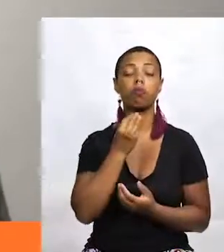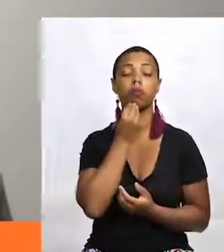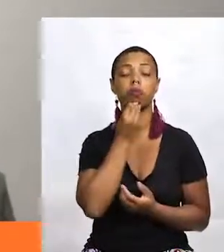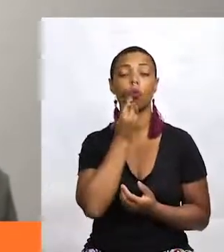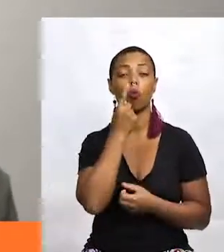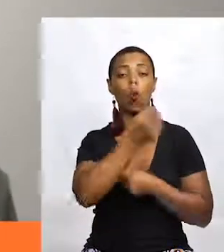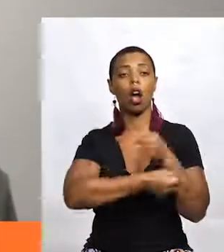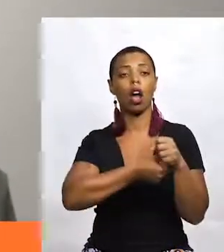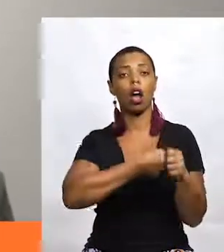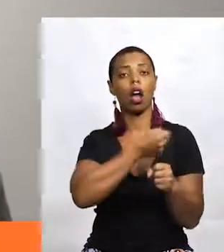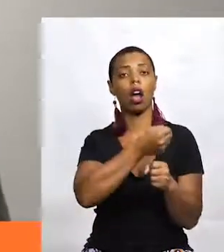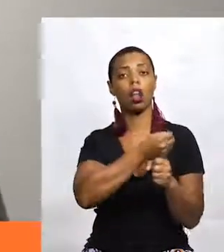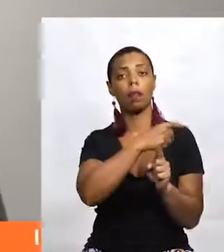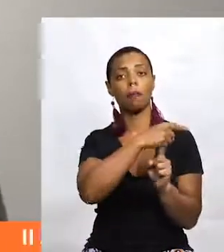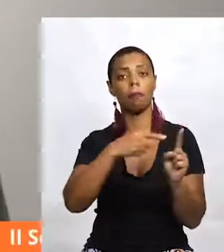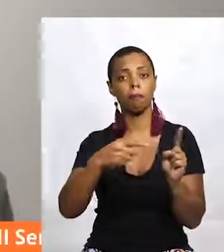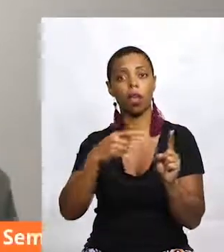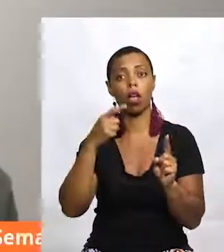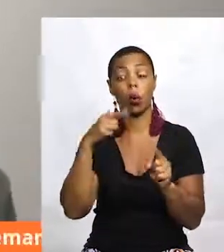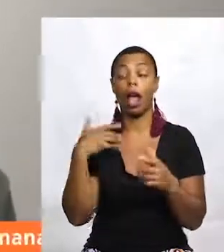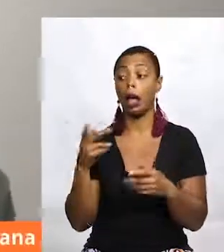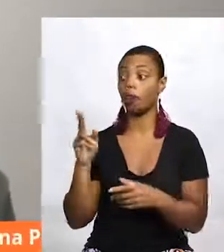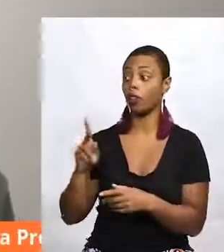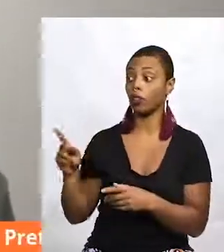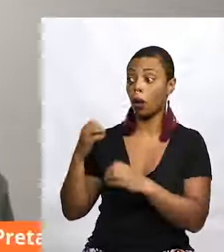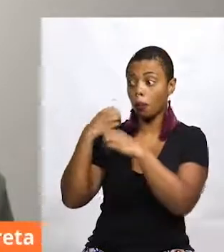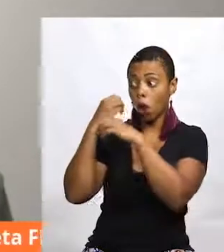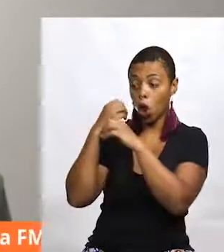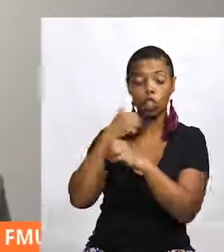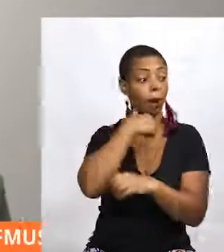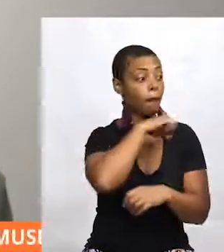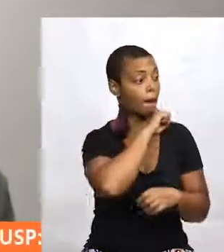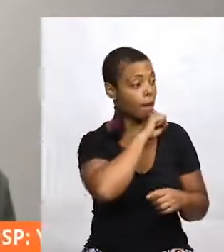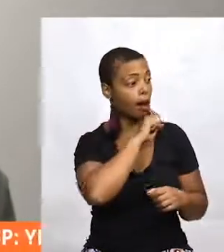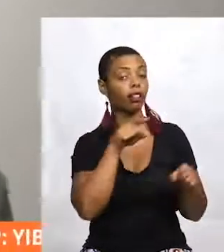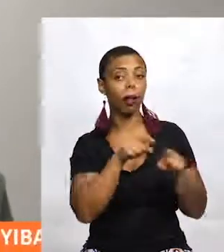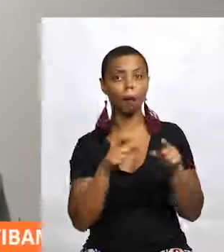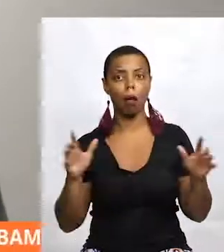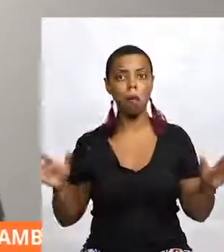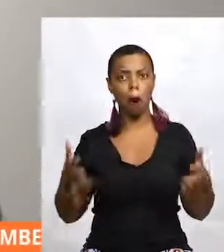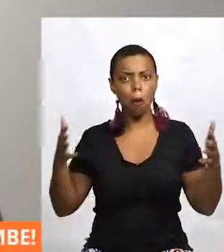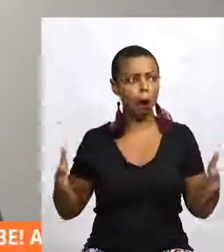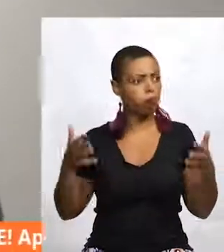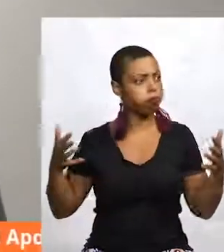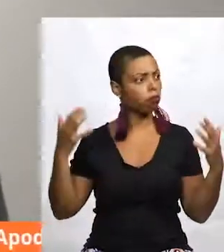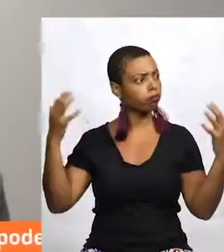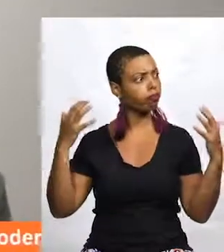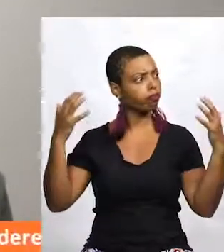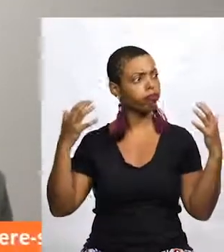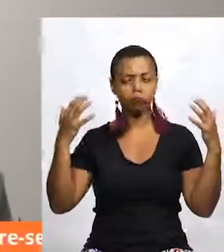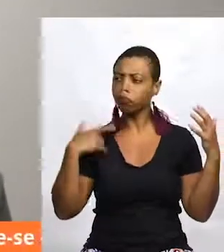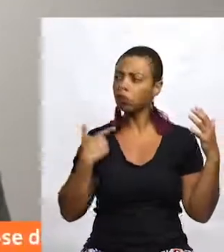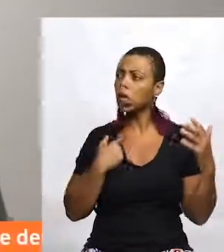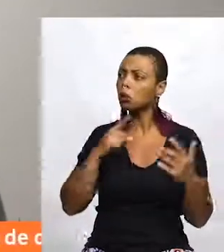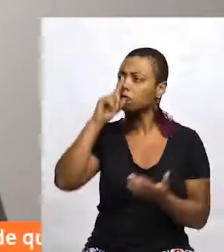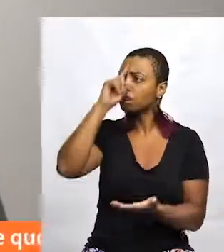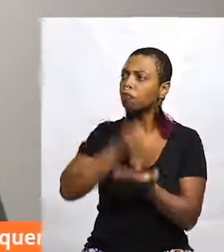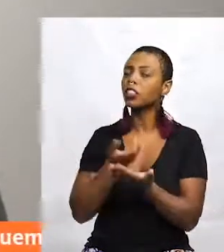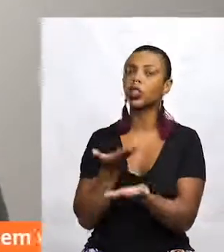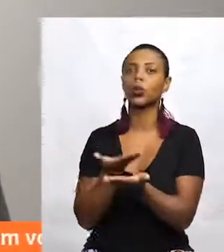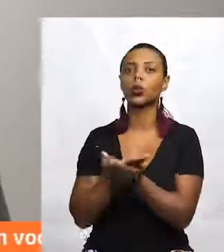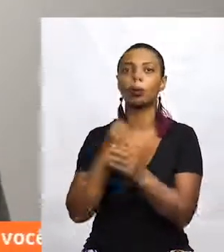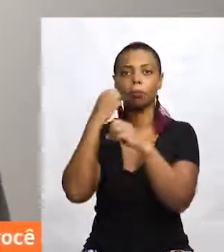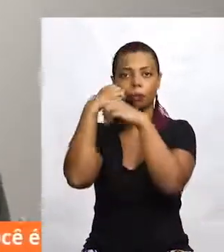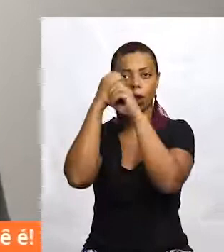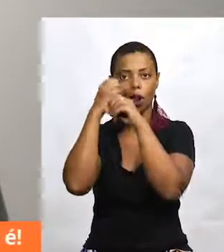e devido ao incentivo da professora de biologia e a minha mãe também, eu decidi fazer biologia, né? Prestar o vestibular para biologia. Só que aí no cursinho eu